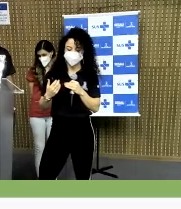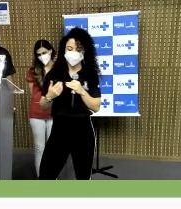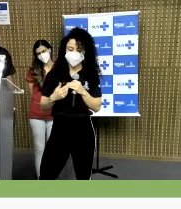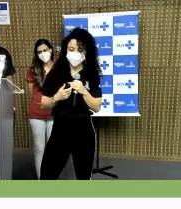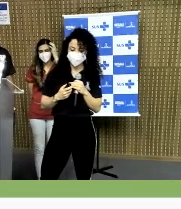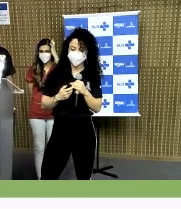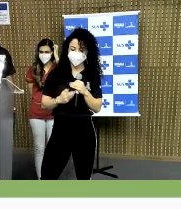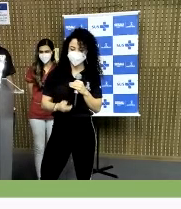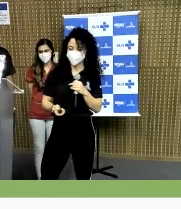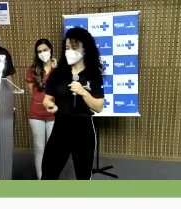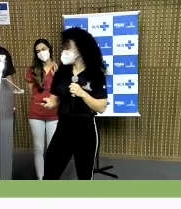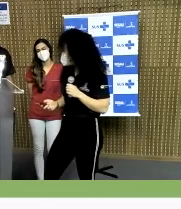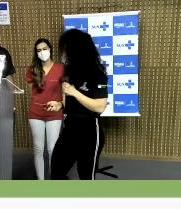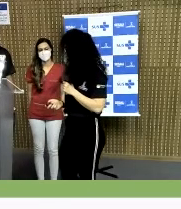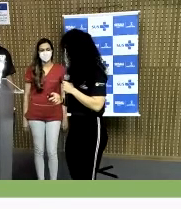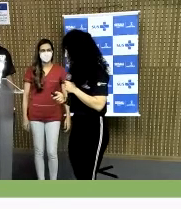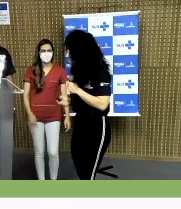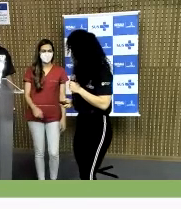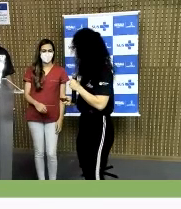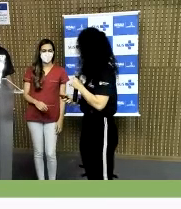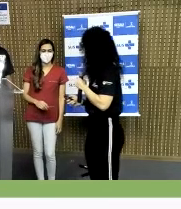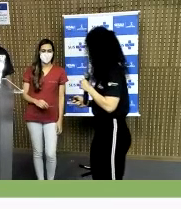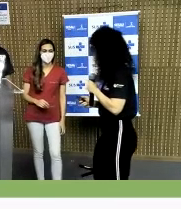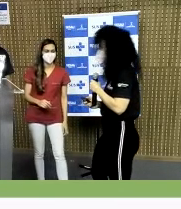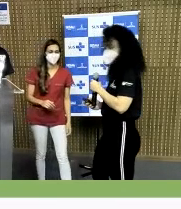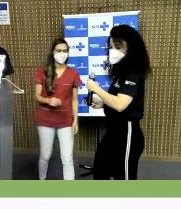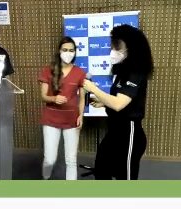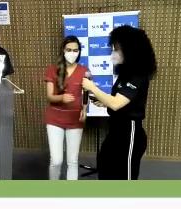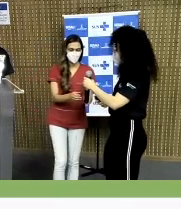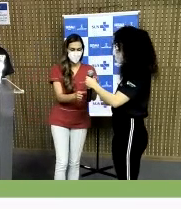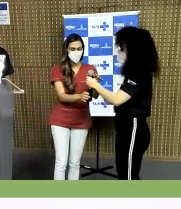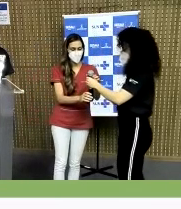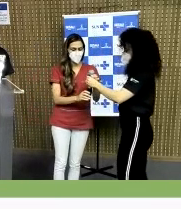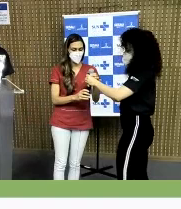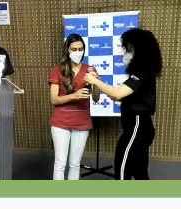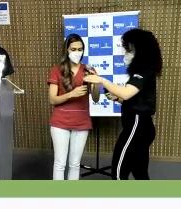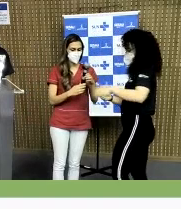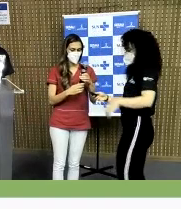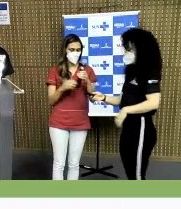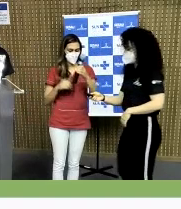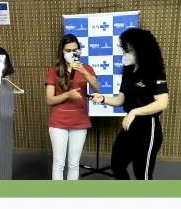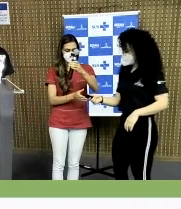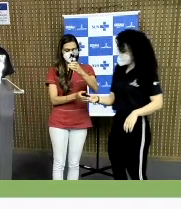aumentar esse número. Agora eu vou passar para a enfermeira Heloína.